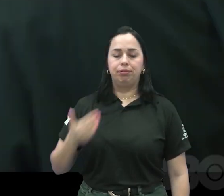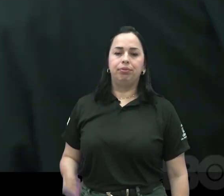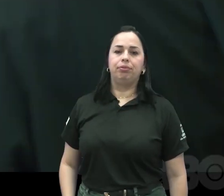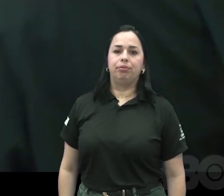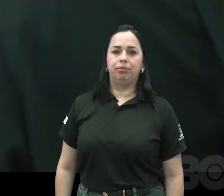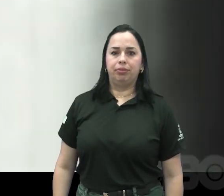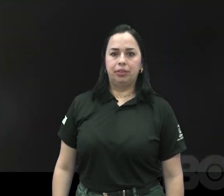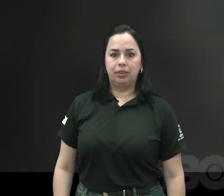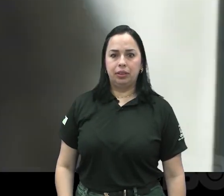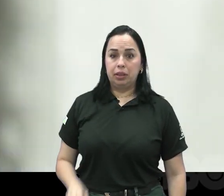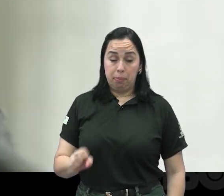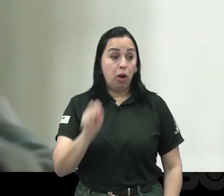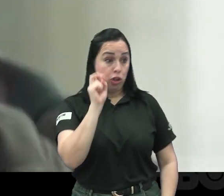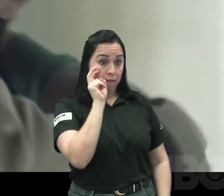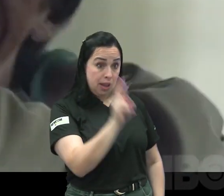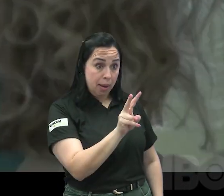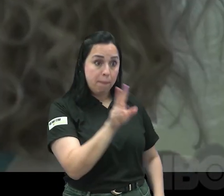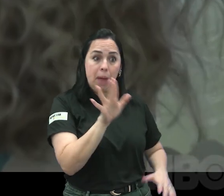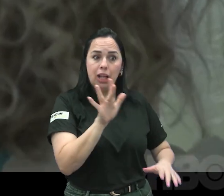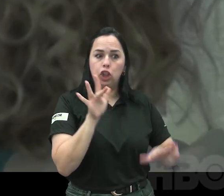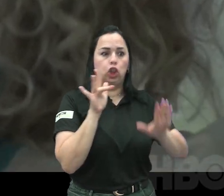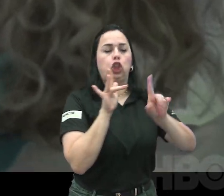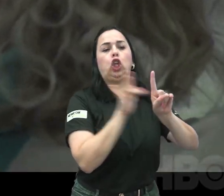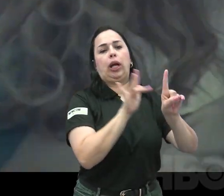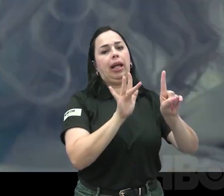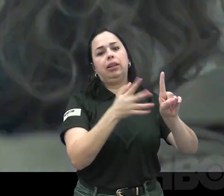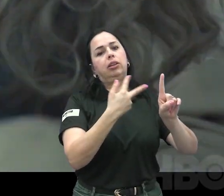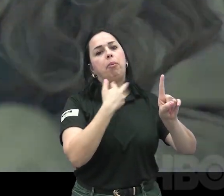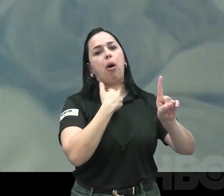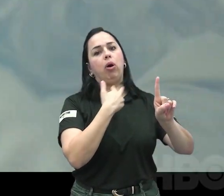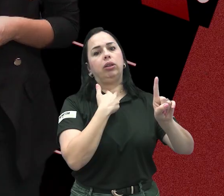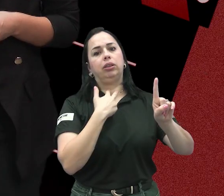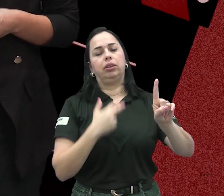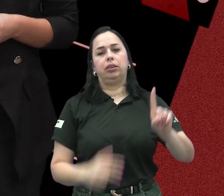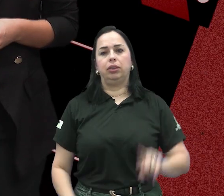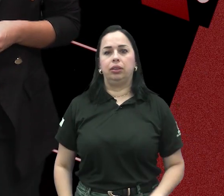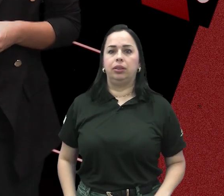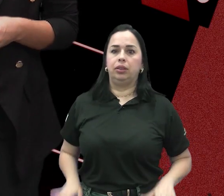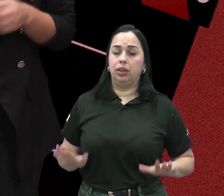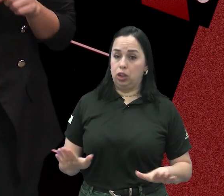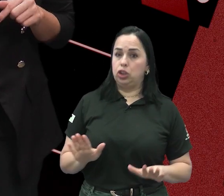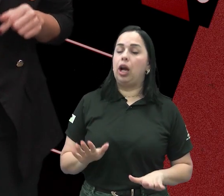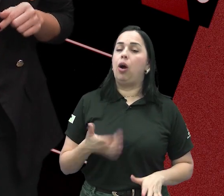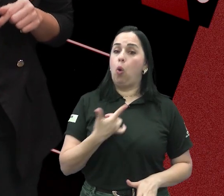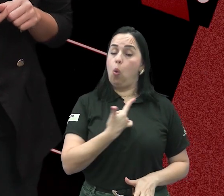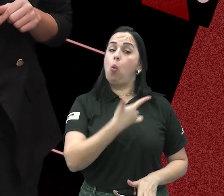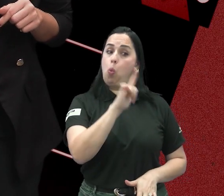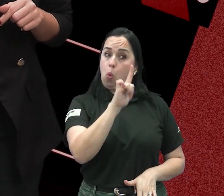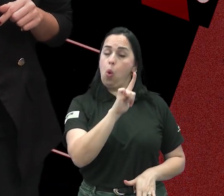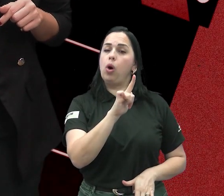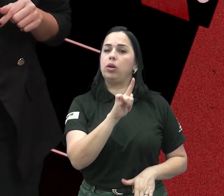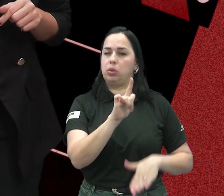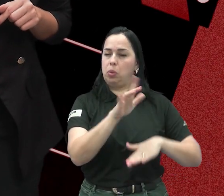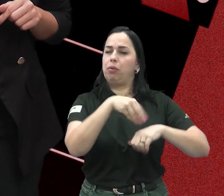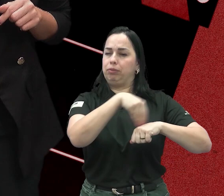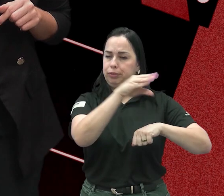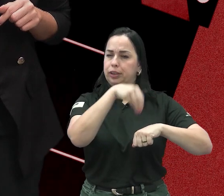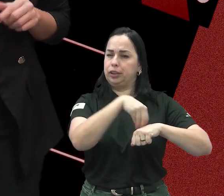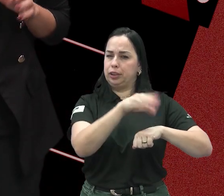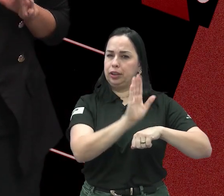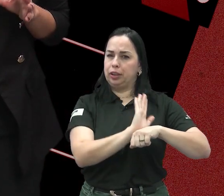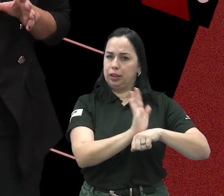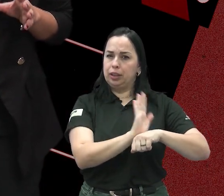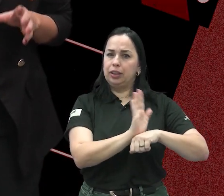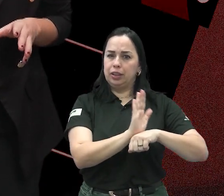You can see him, and you cannot touch him. Do you understand? Eu já indiquei aqui mesmo no Sessão Pipoca o